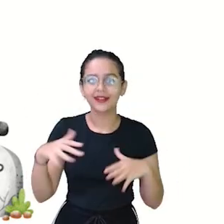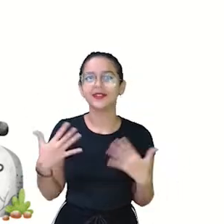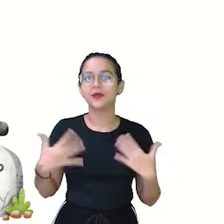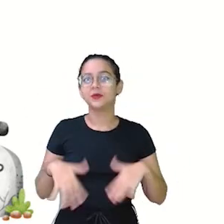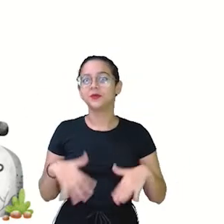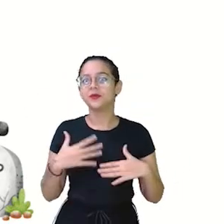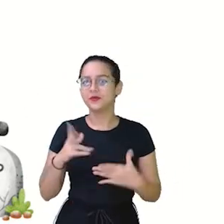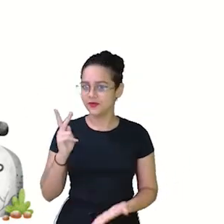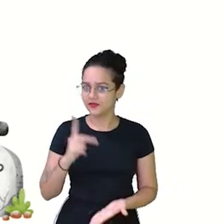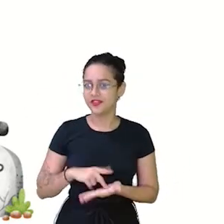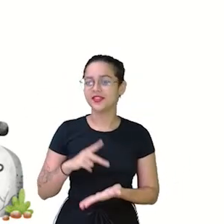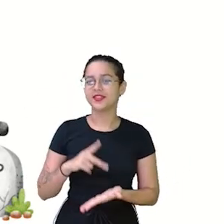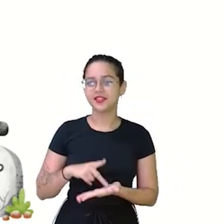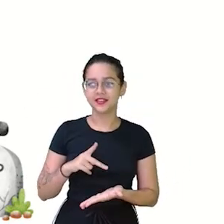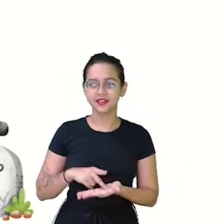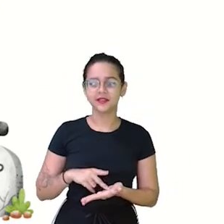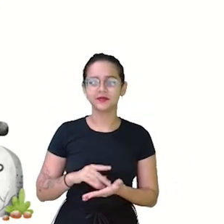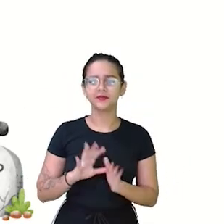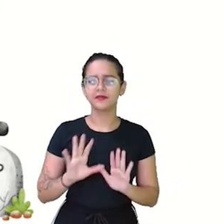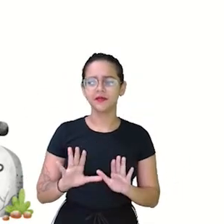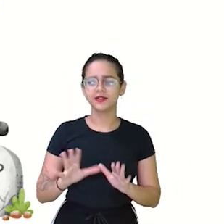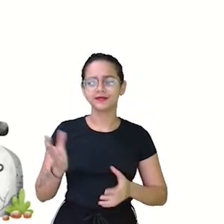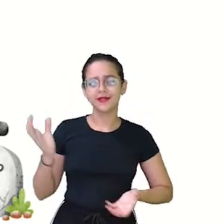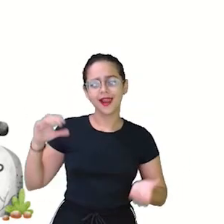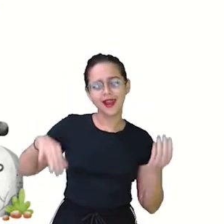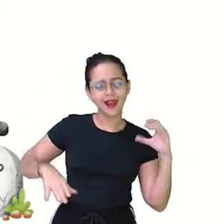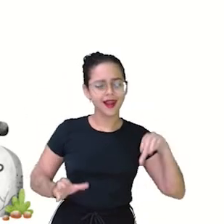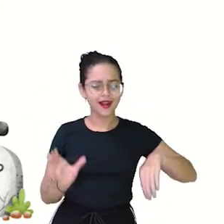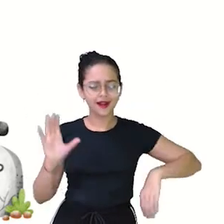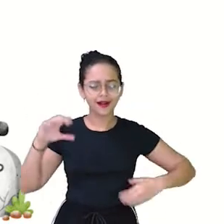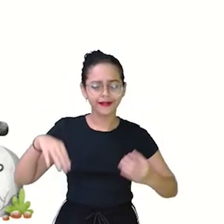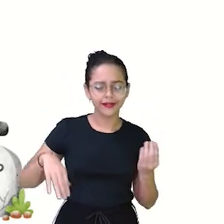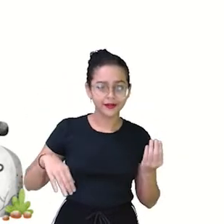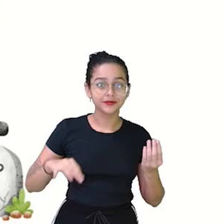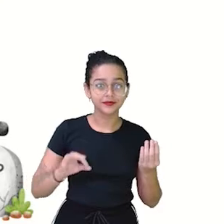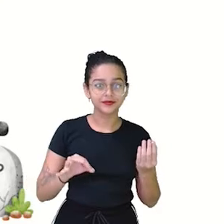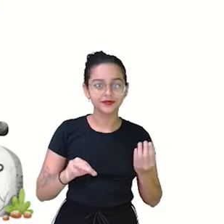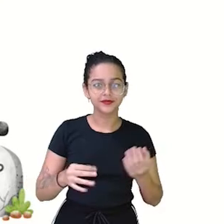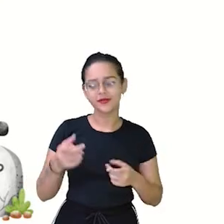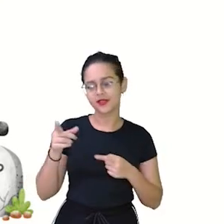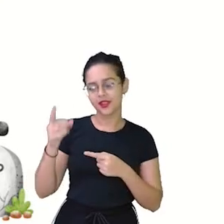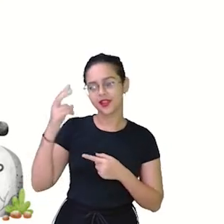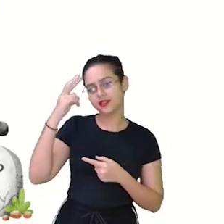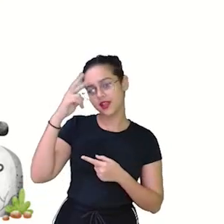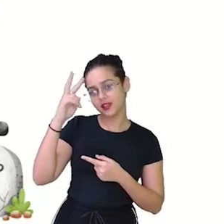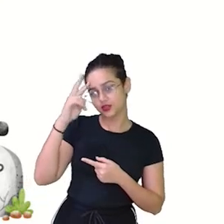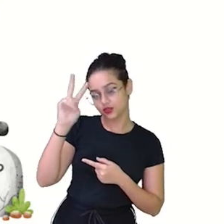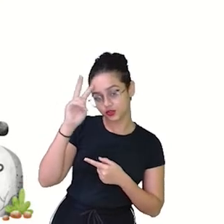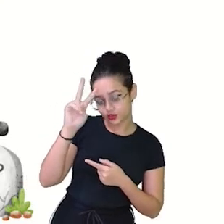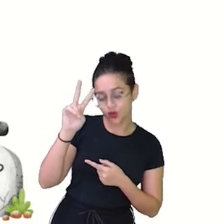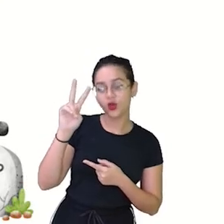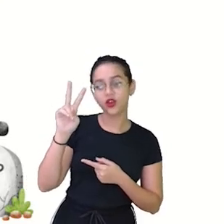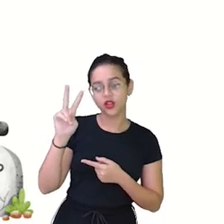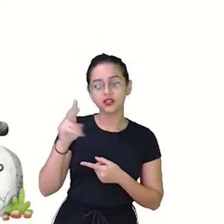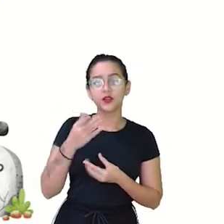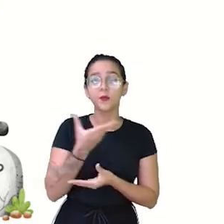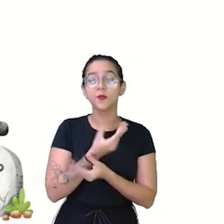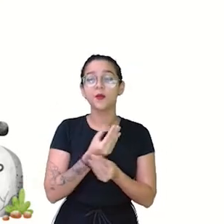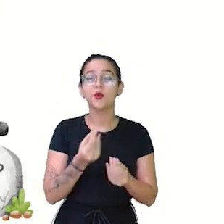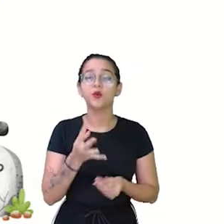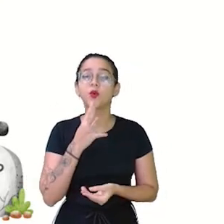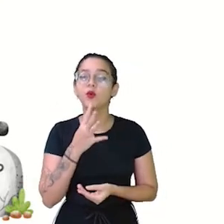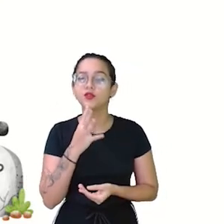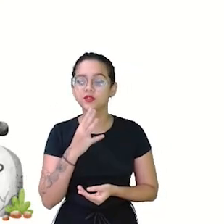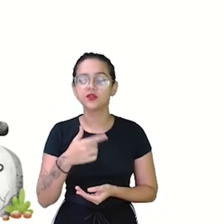É verdade. Mas são lendas, né? Essas histórias, elas são muito conhecidas.